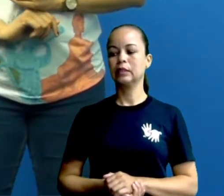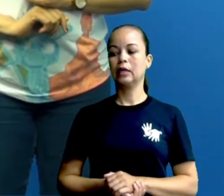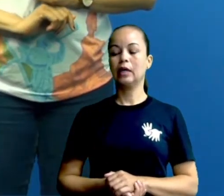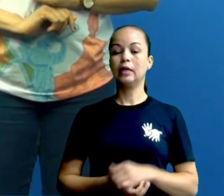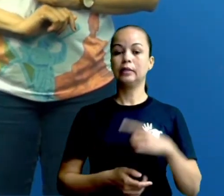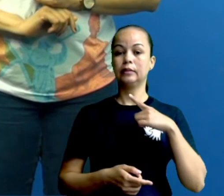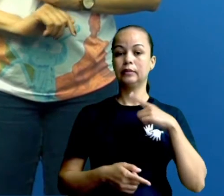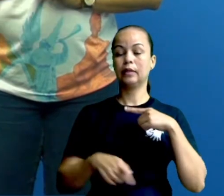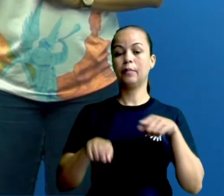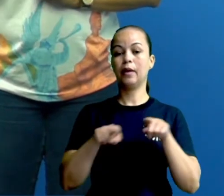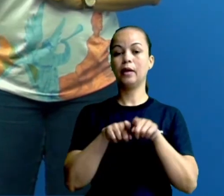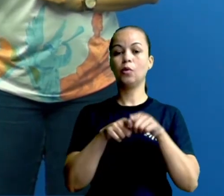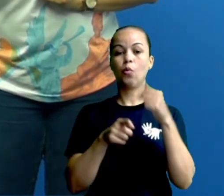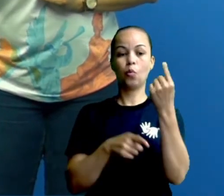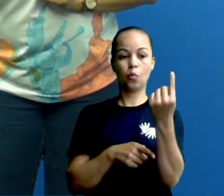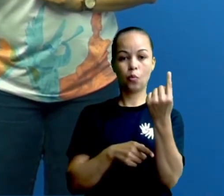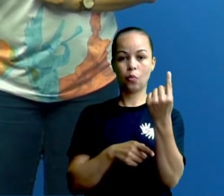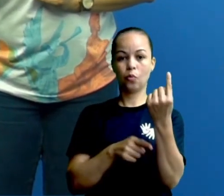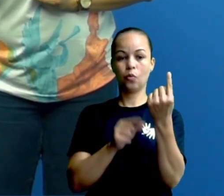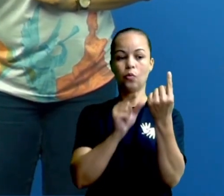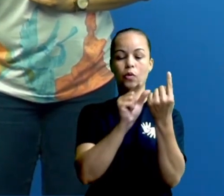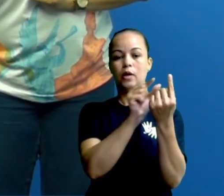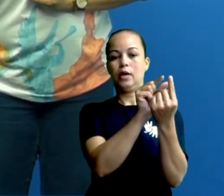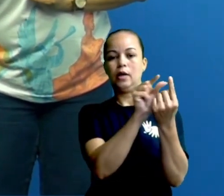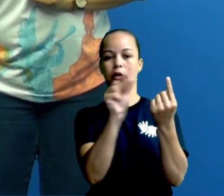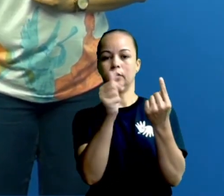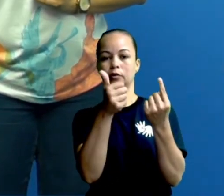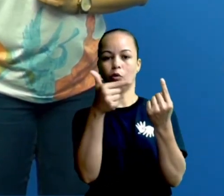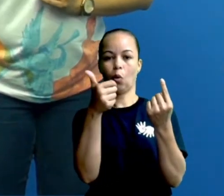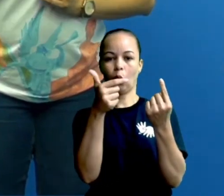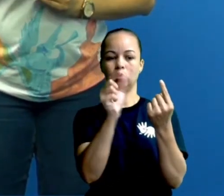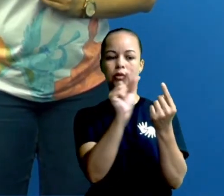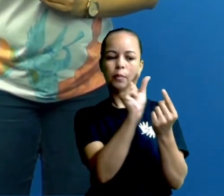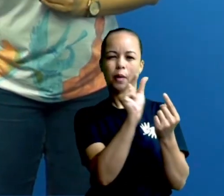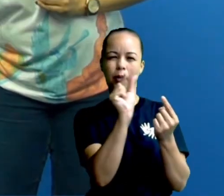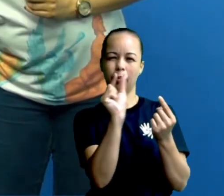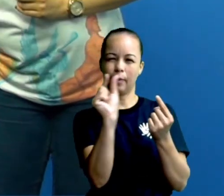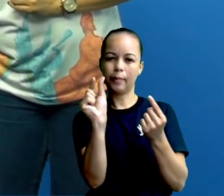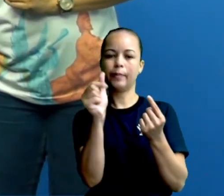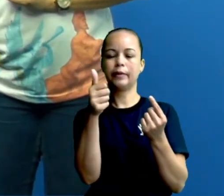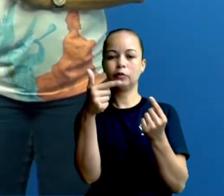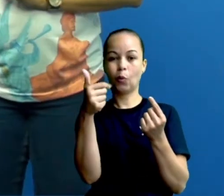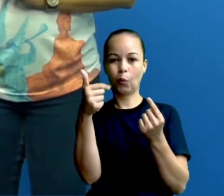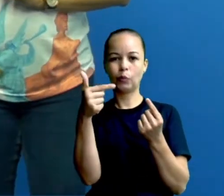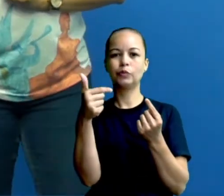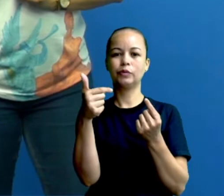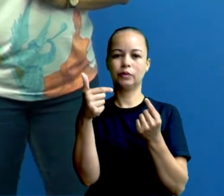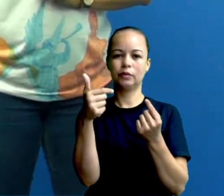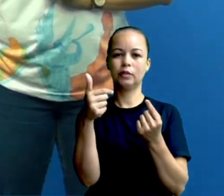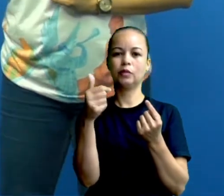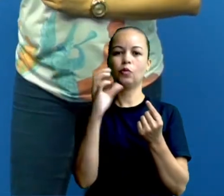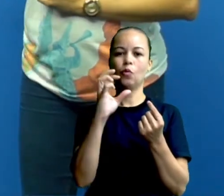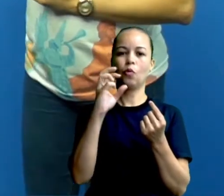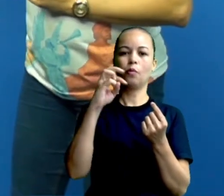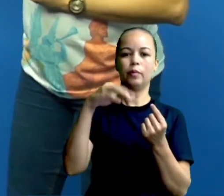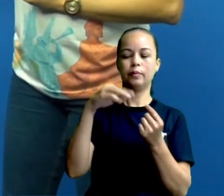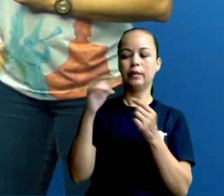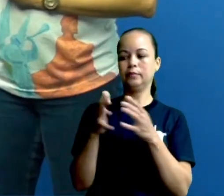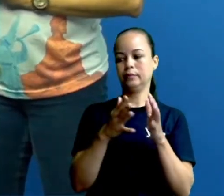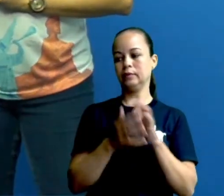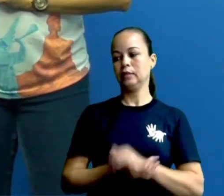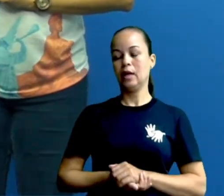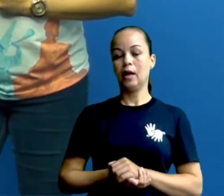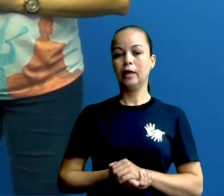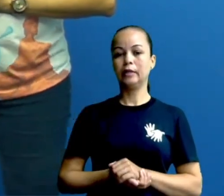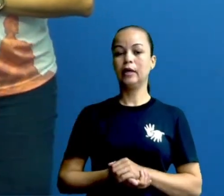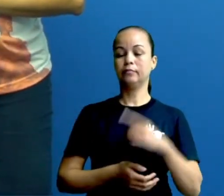e 12, né? Um quadradinho na altura e 12 no comprimento. E aí o que é que a gente tem?